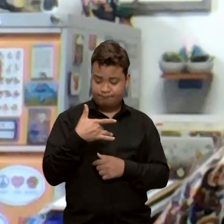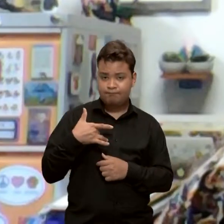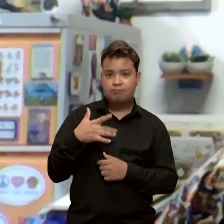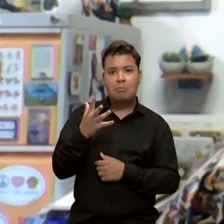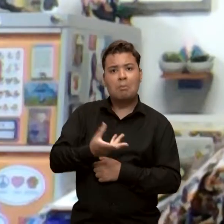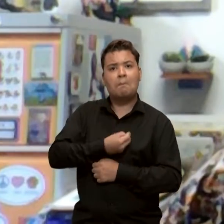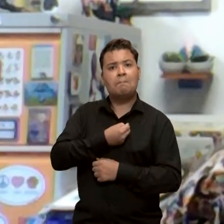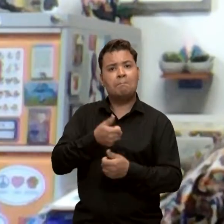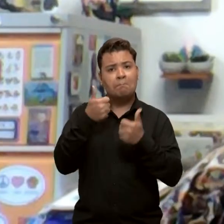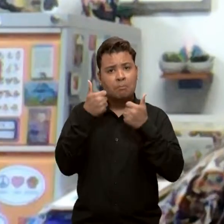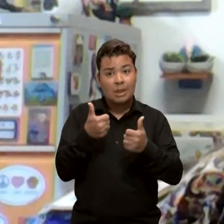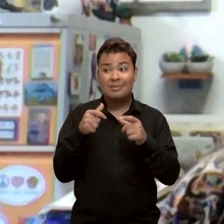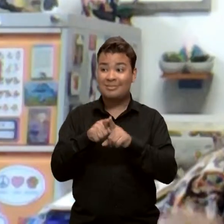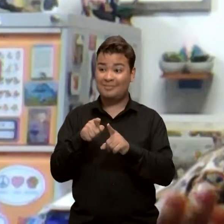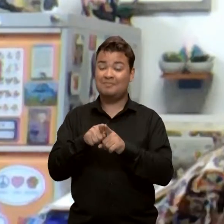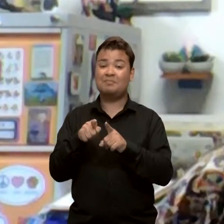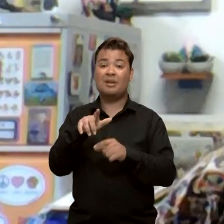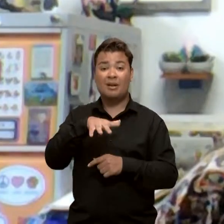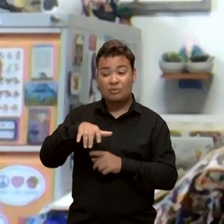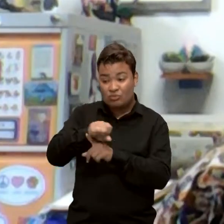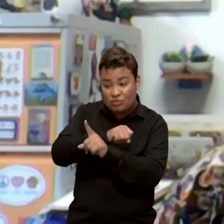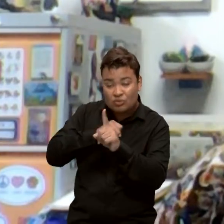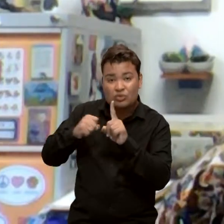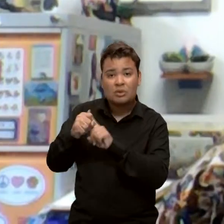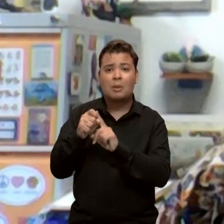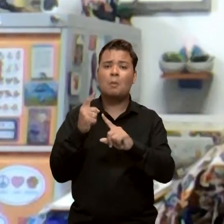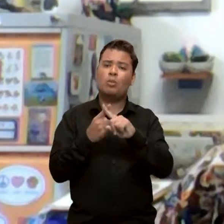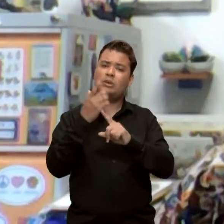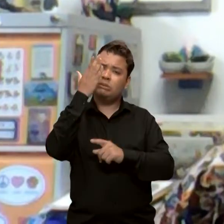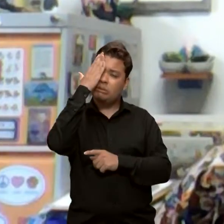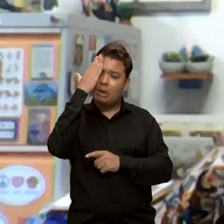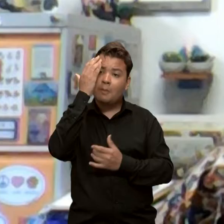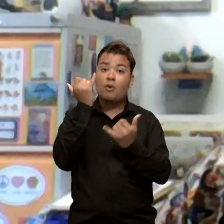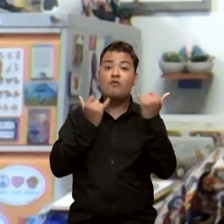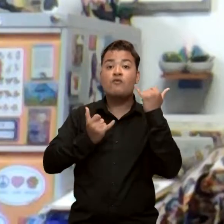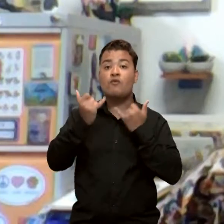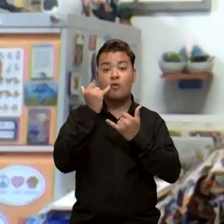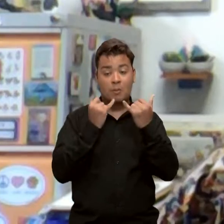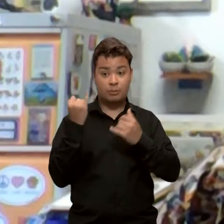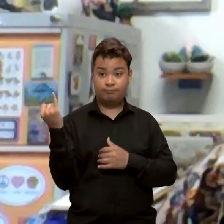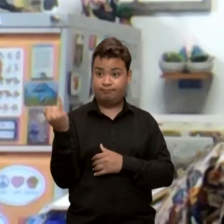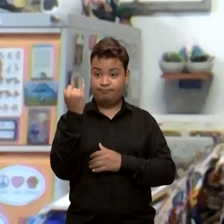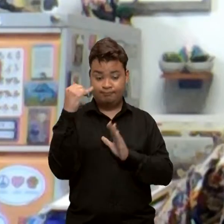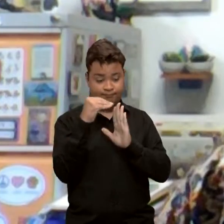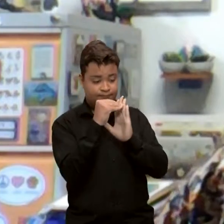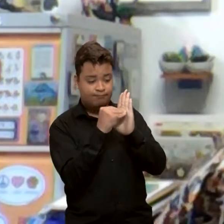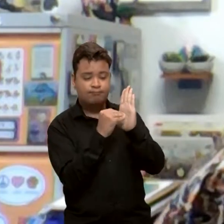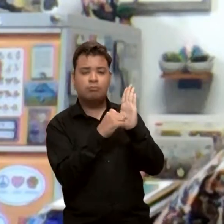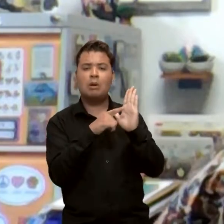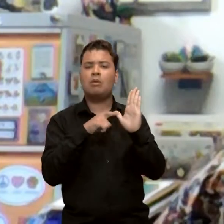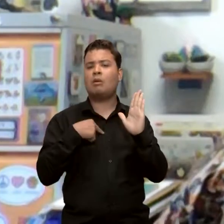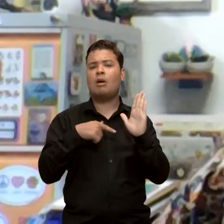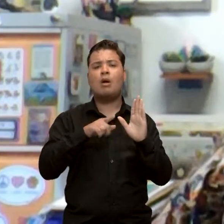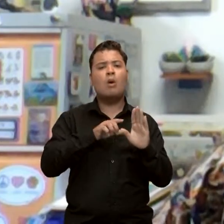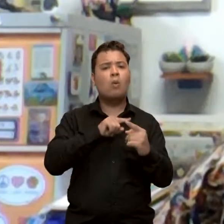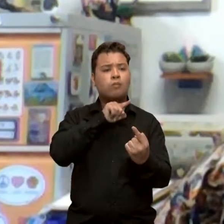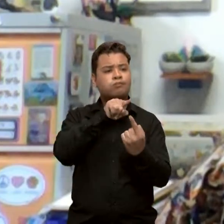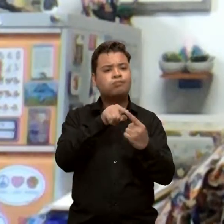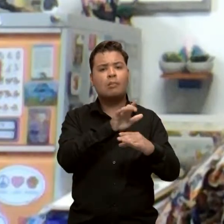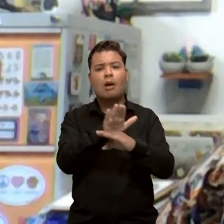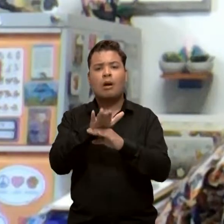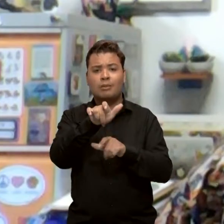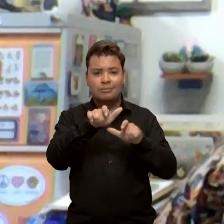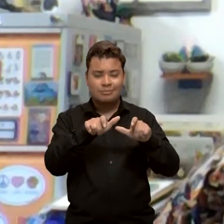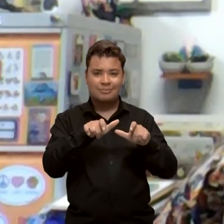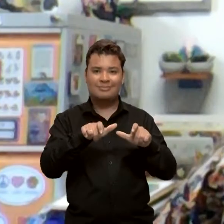e social, né? Porque ele vai trazer informações importantes com relação a todas as esferas, tanto aos animais quanto